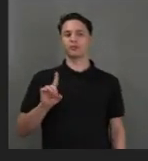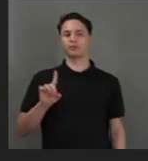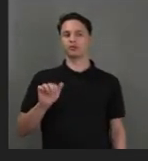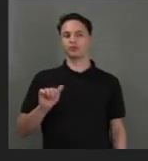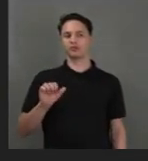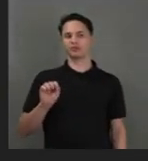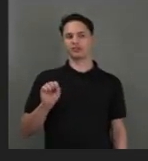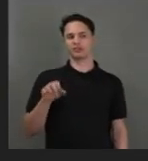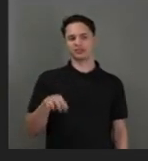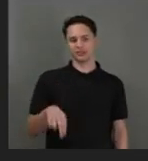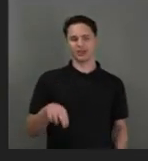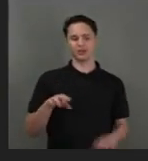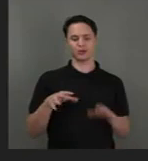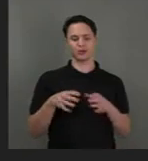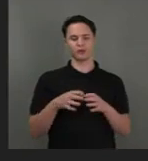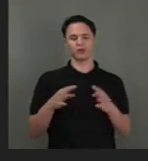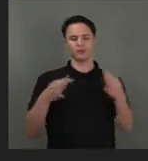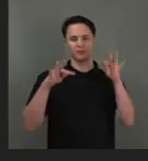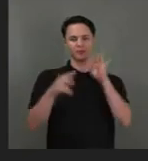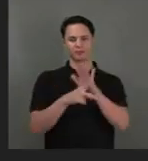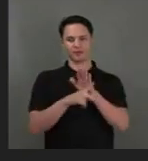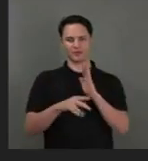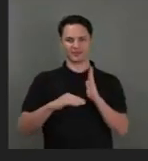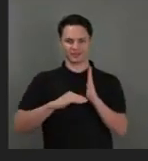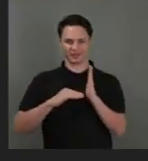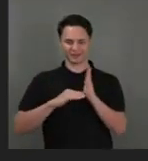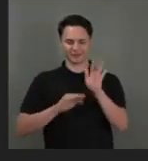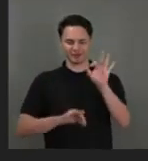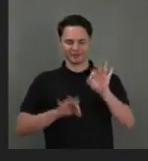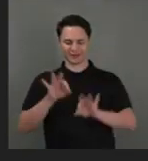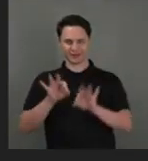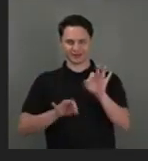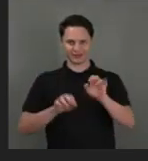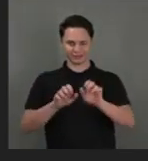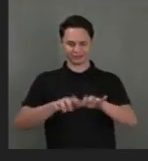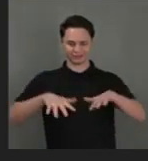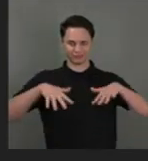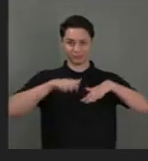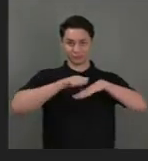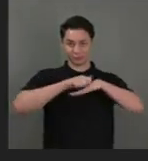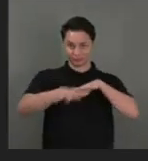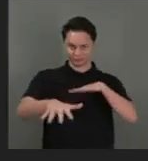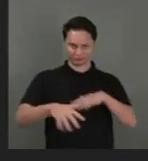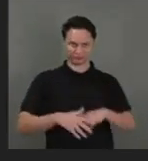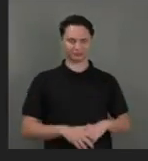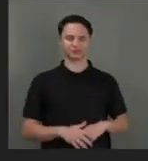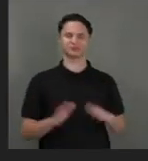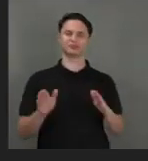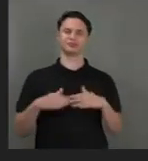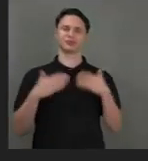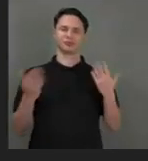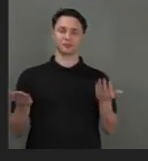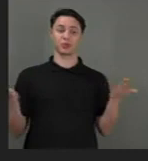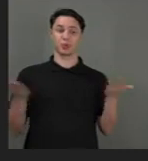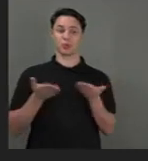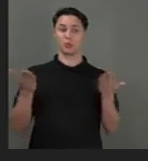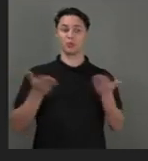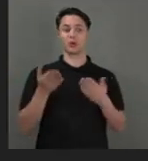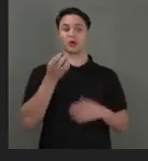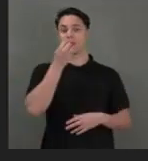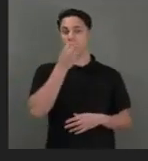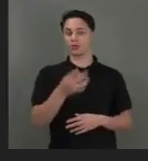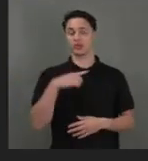tecnologia do Senado Federal. O senador Paulo Paim está em toda a mídia brasileira hoje. É bom que aqui a gente